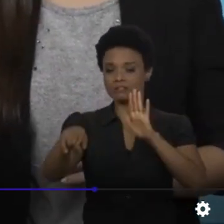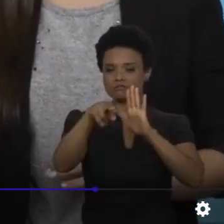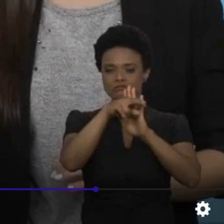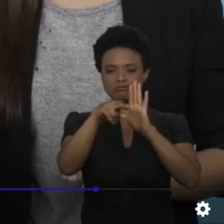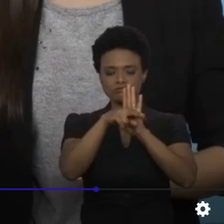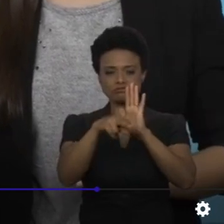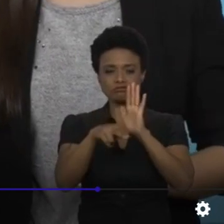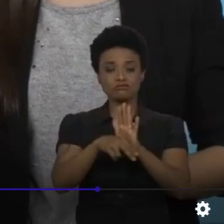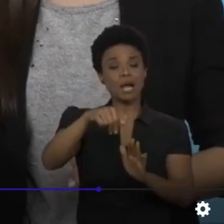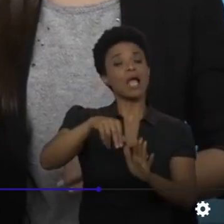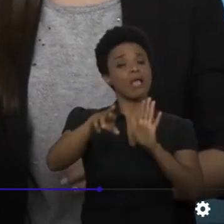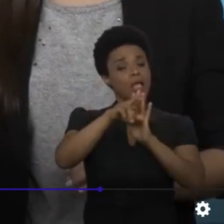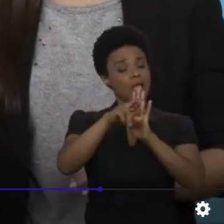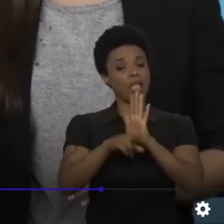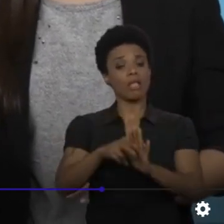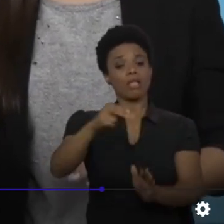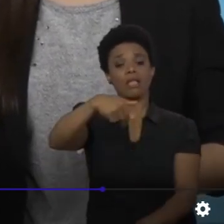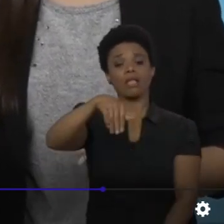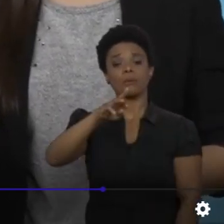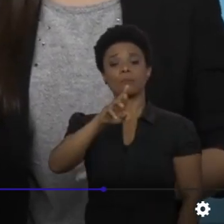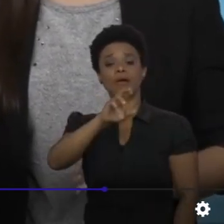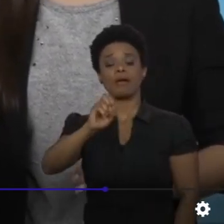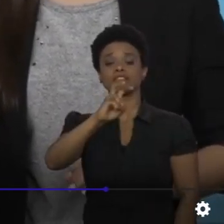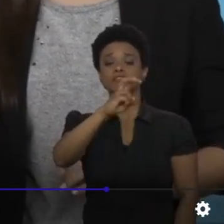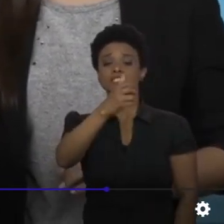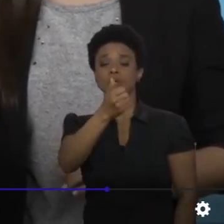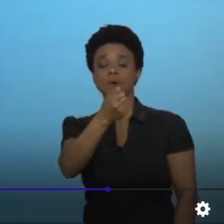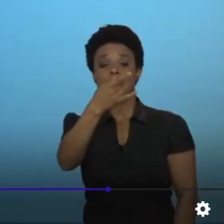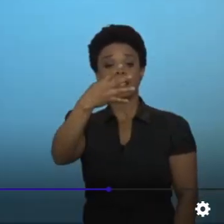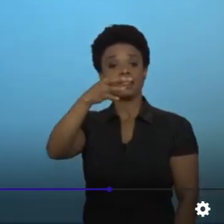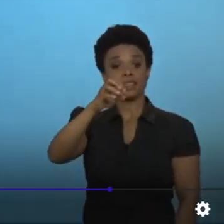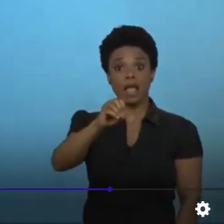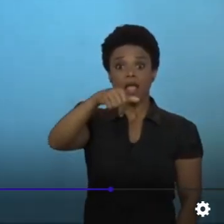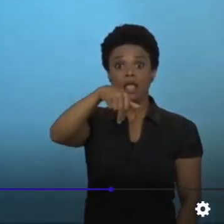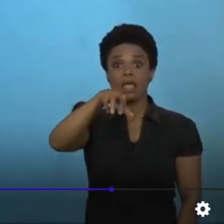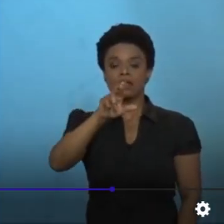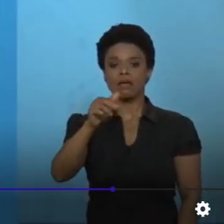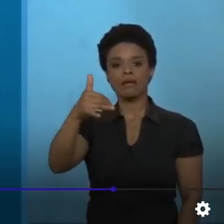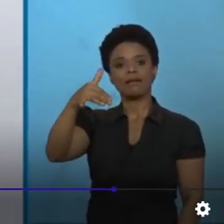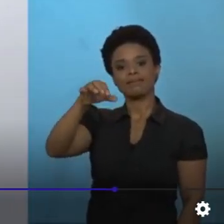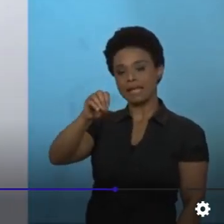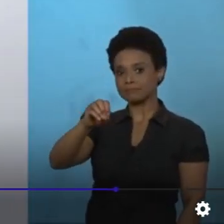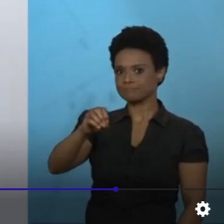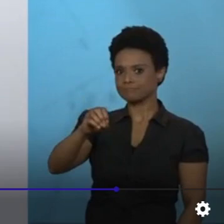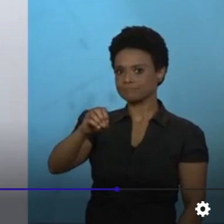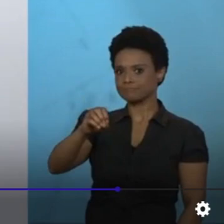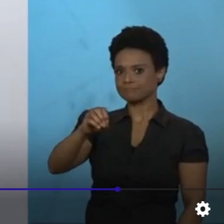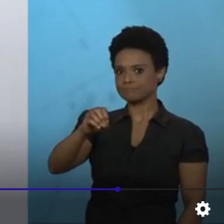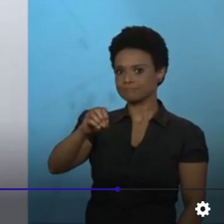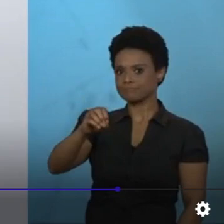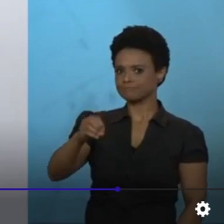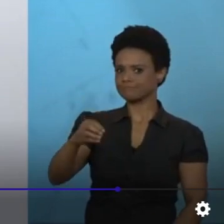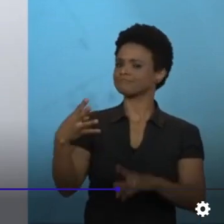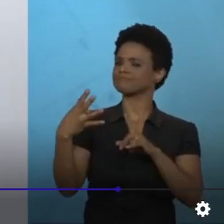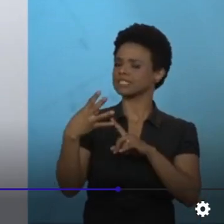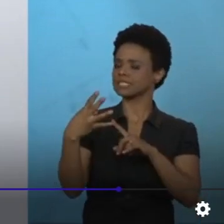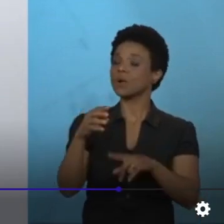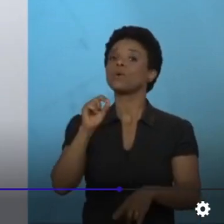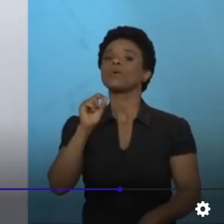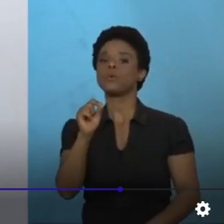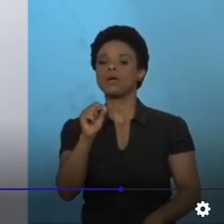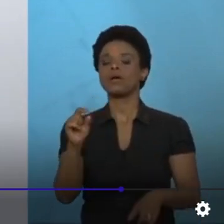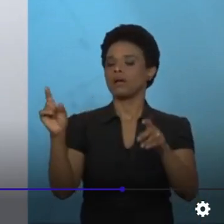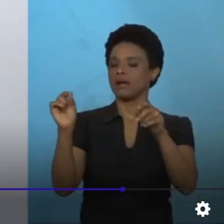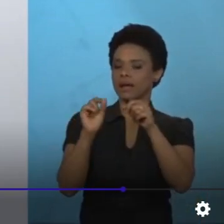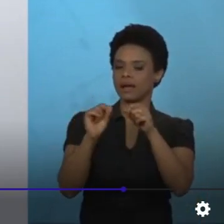como a NBR 5410 e a NR10. Já na quarta fase do projeto, é